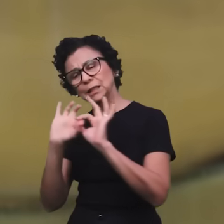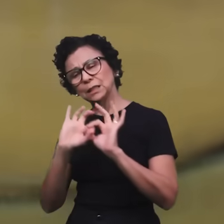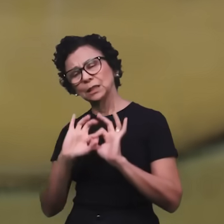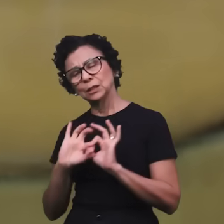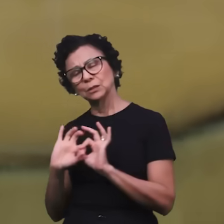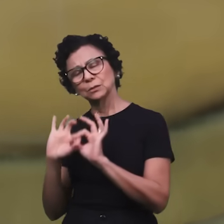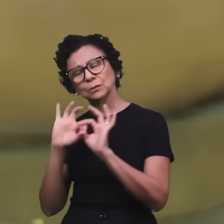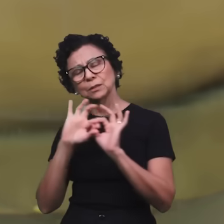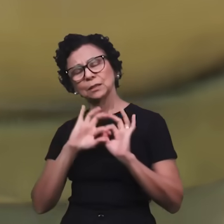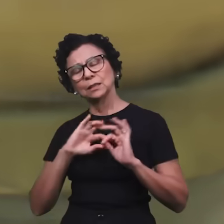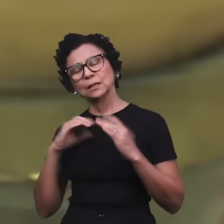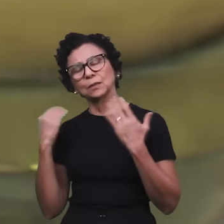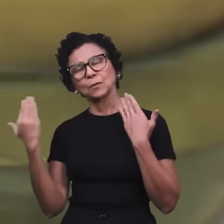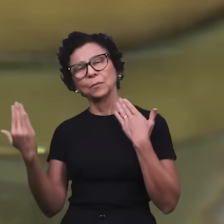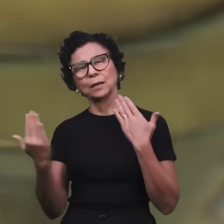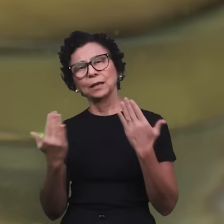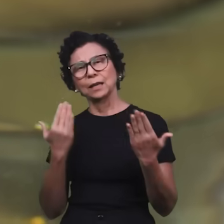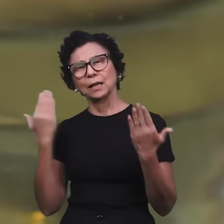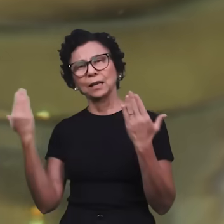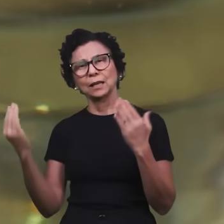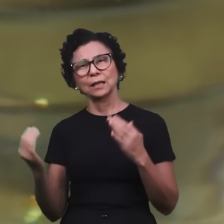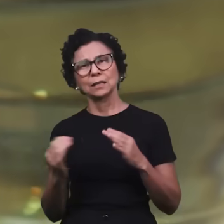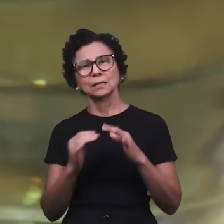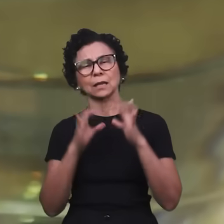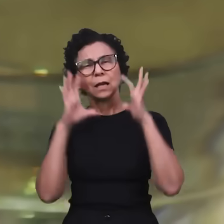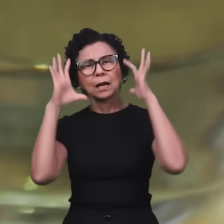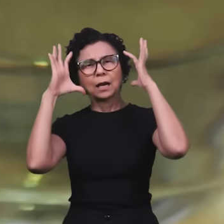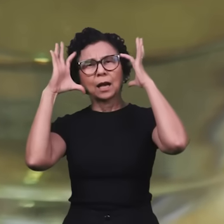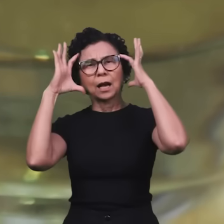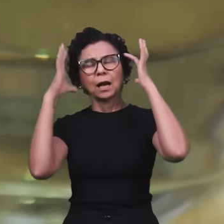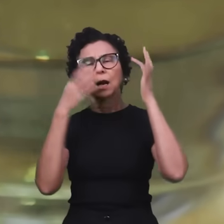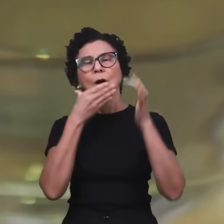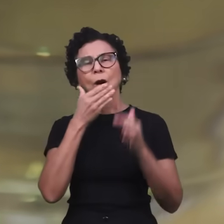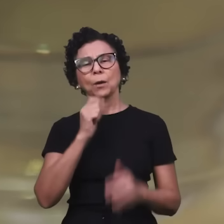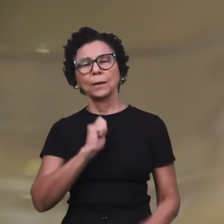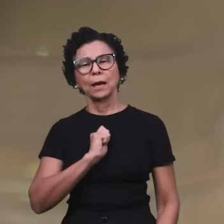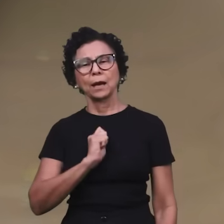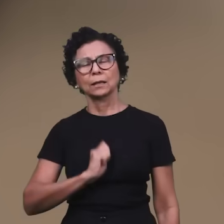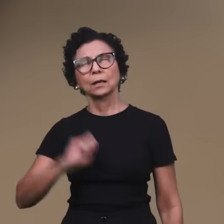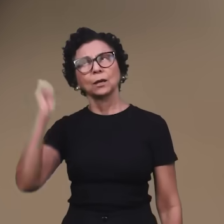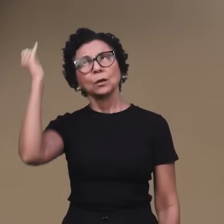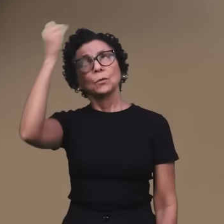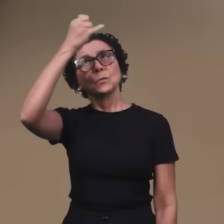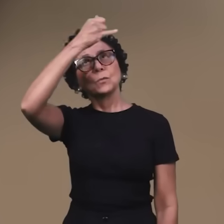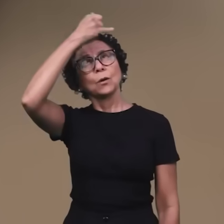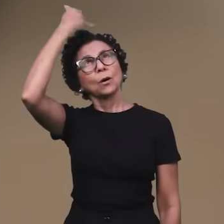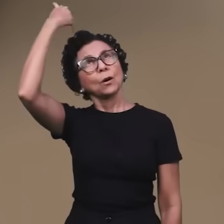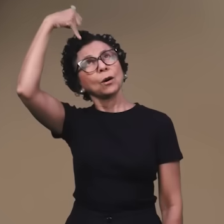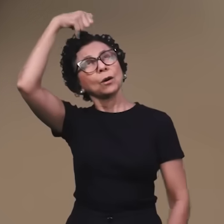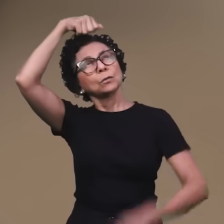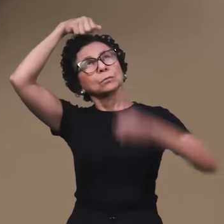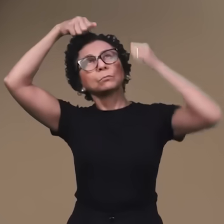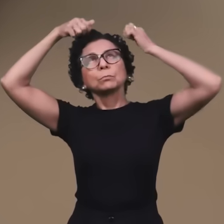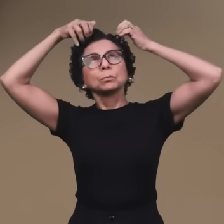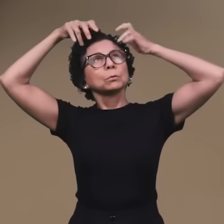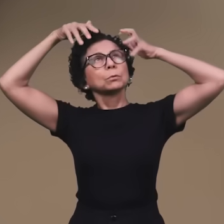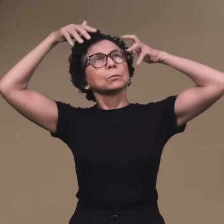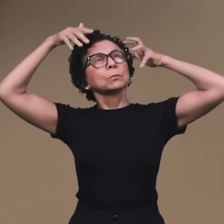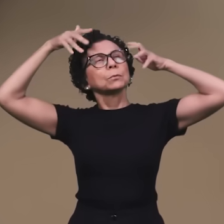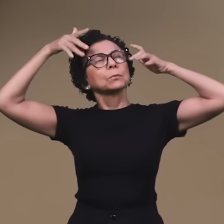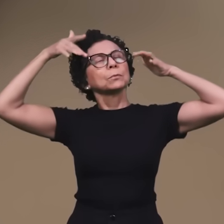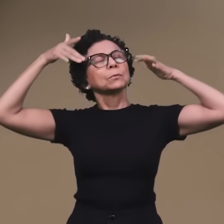óleo precioso sobre a cabeça de Arão. É como o